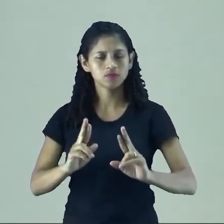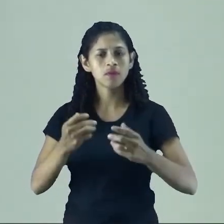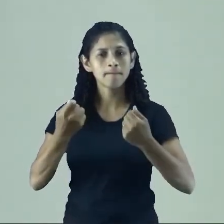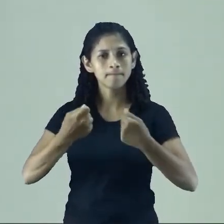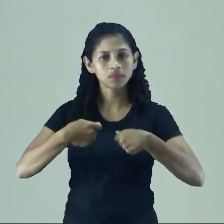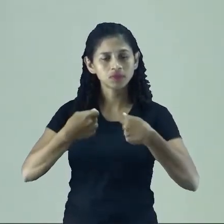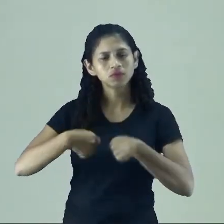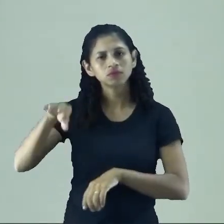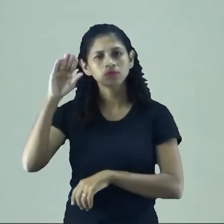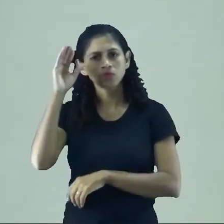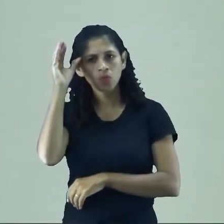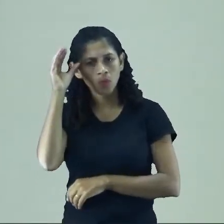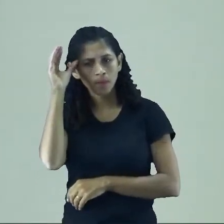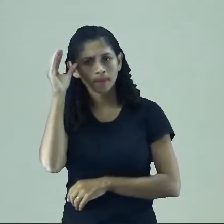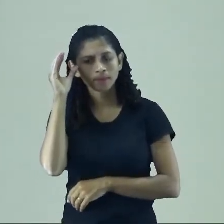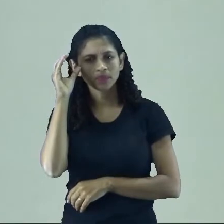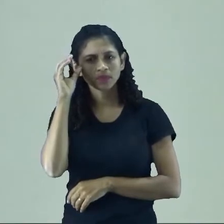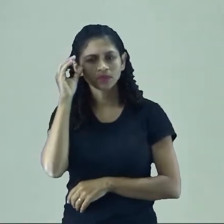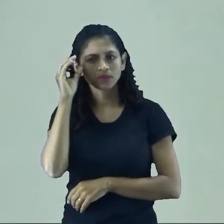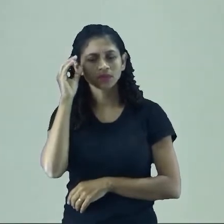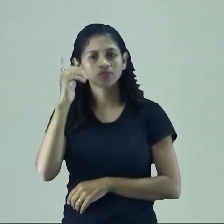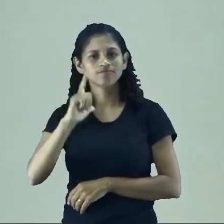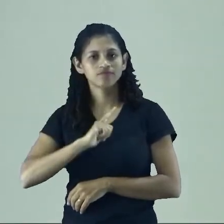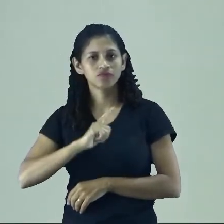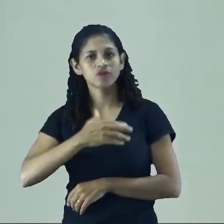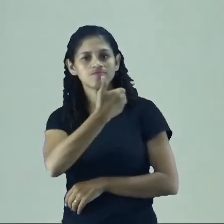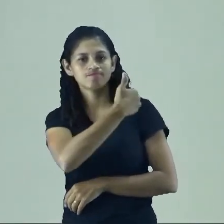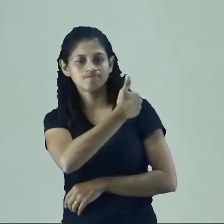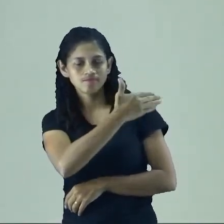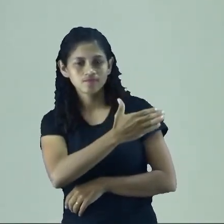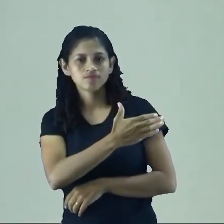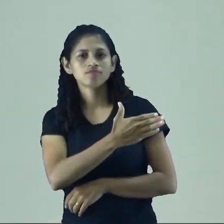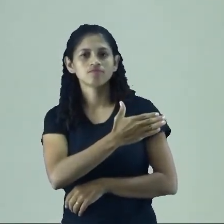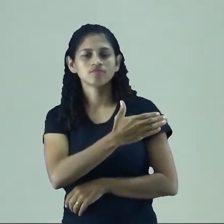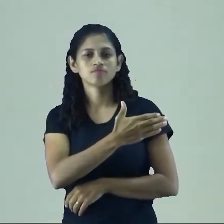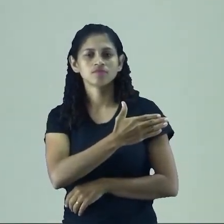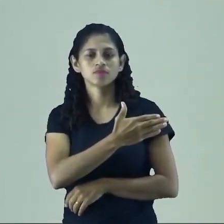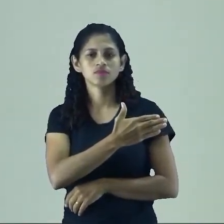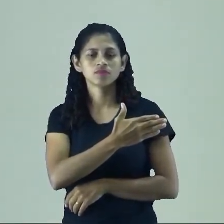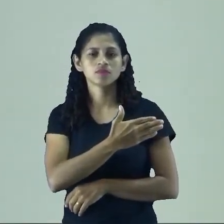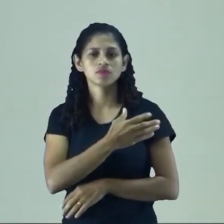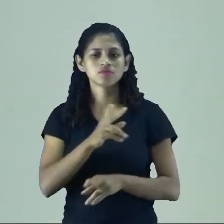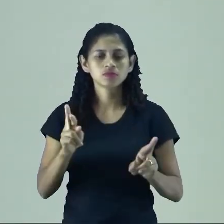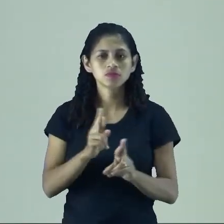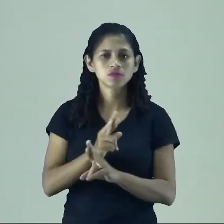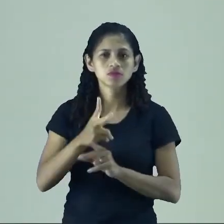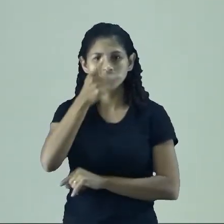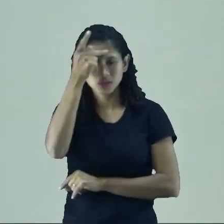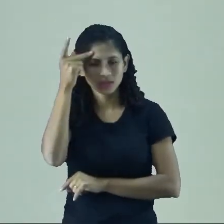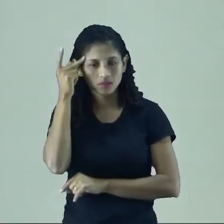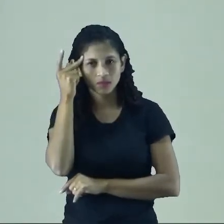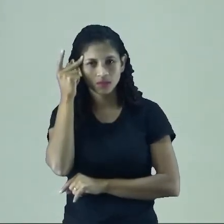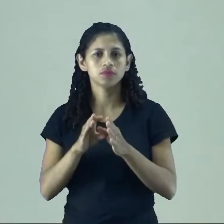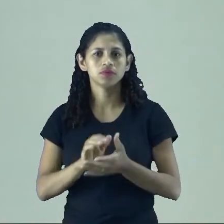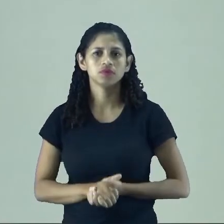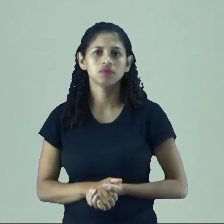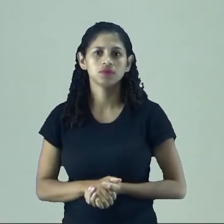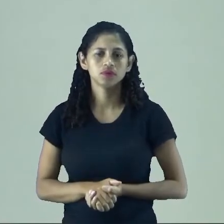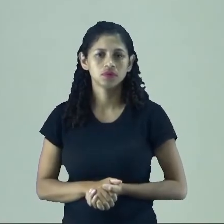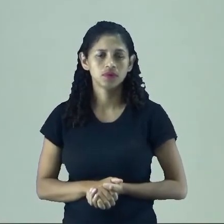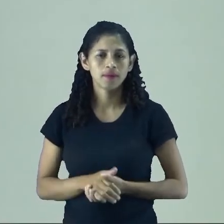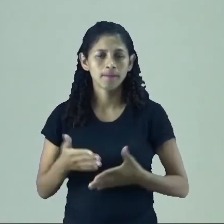sindical passaram a se organizar. E hoje nós temos aí vários sindicatos que representam